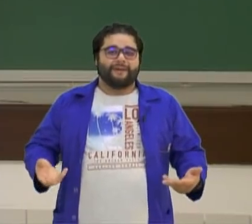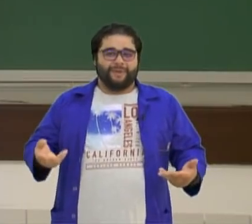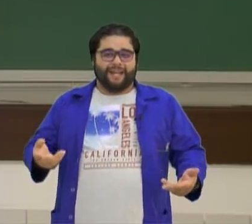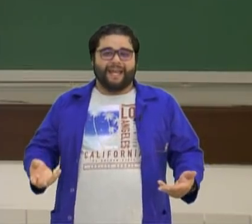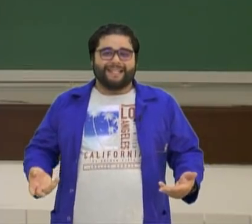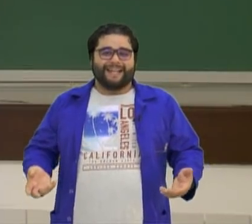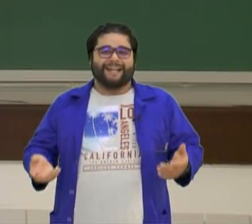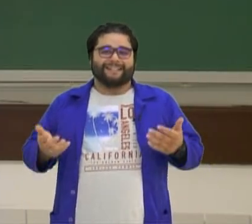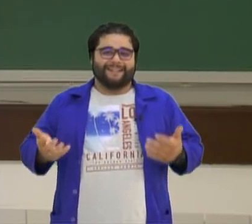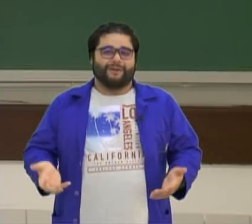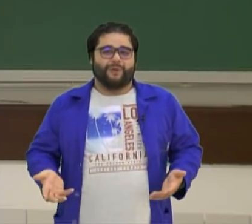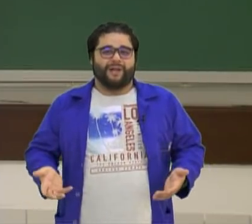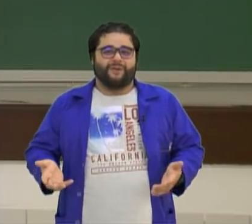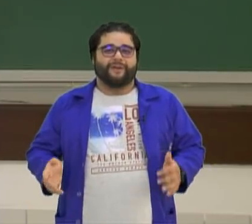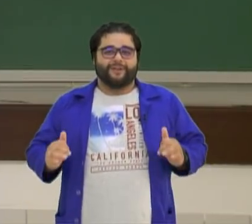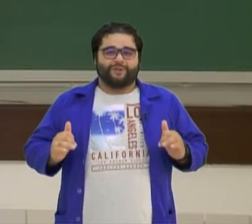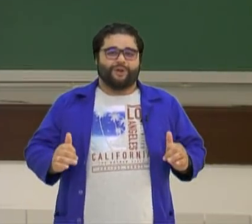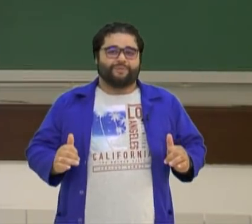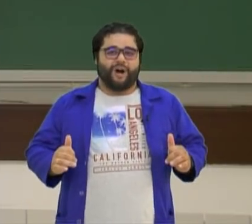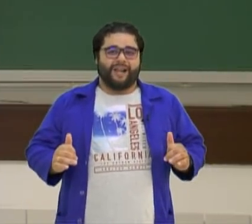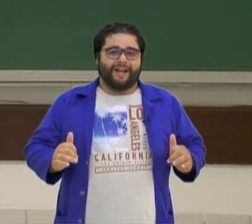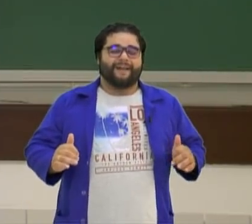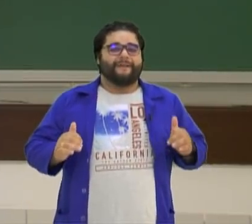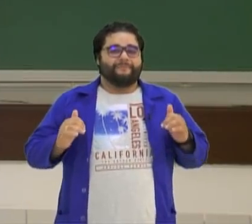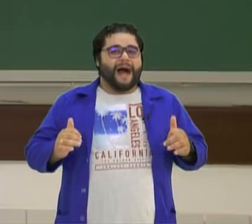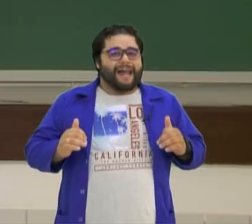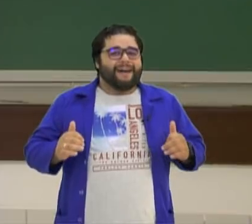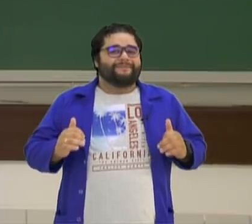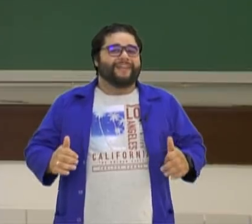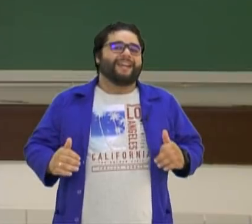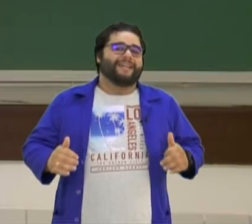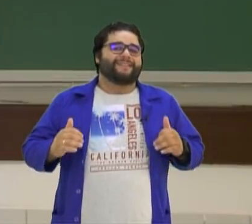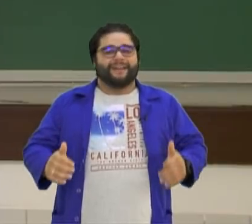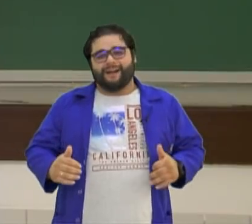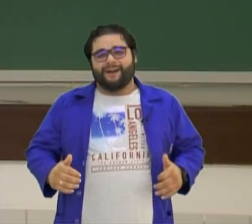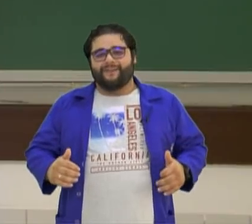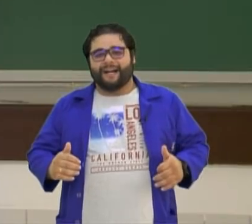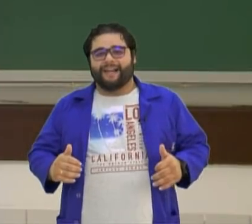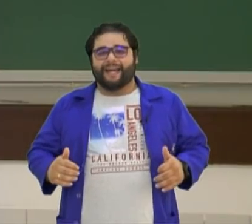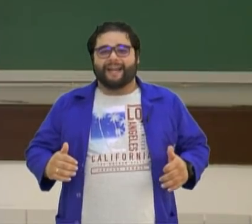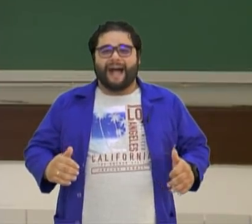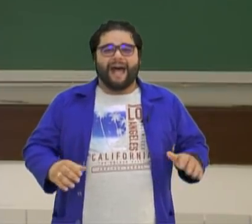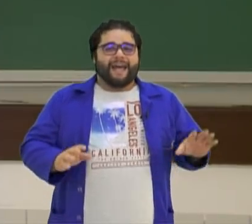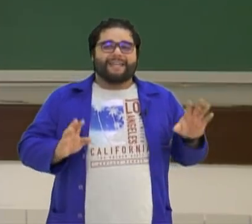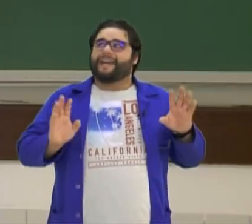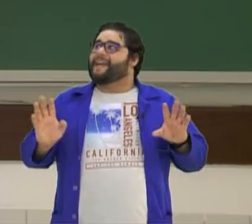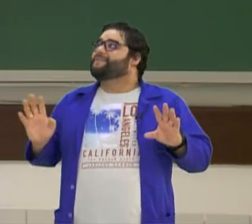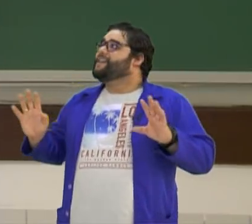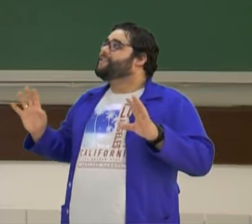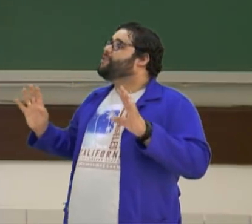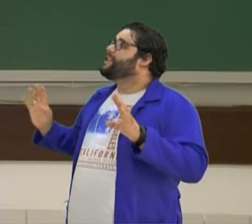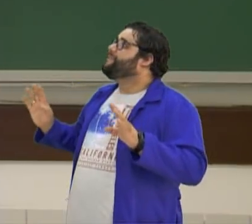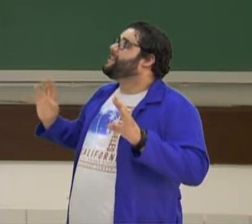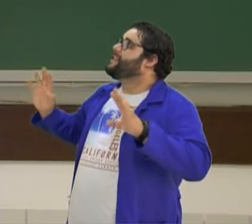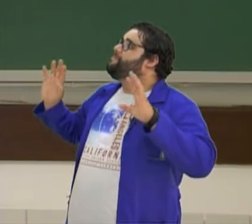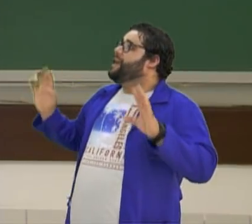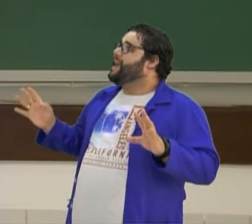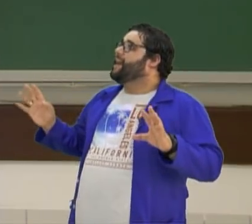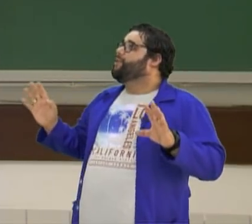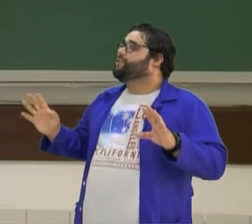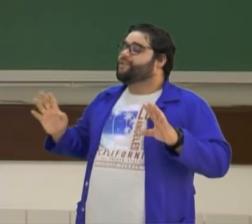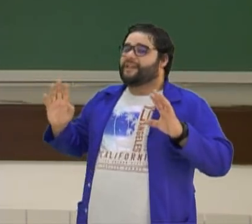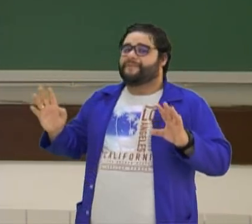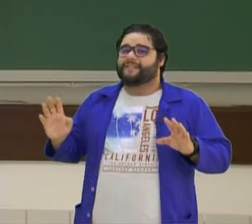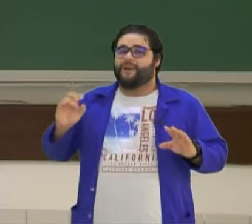CO2, beleza? Tranquilo? Show de bola? Maravilha então, galera! Isaías, veja se eu sei fazer